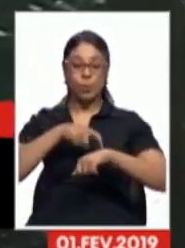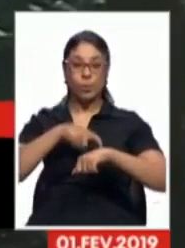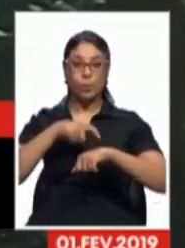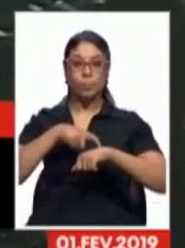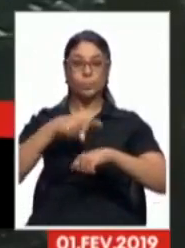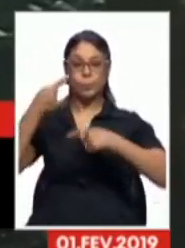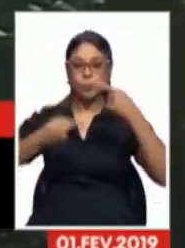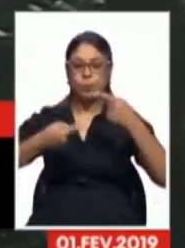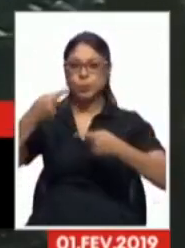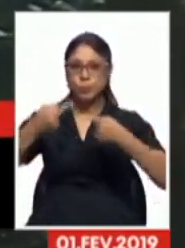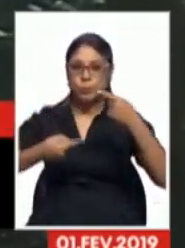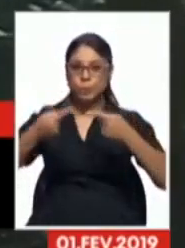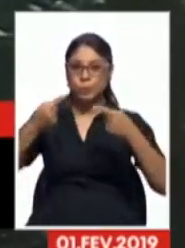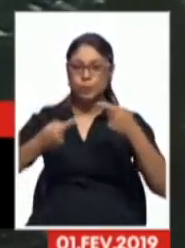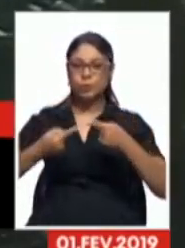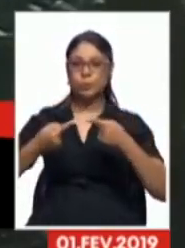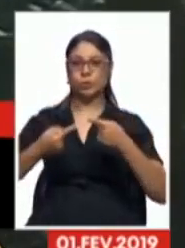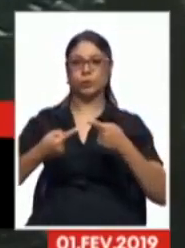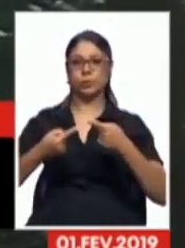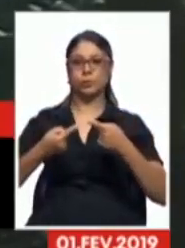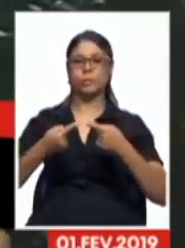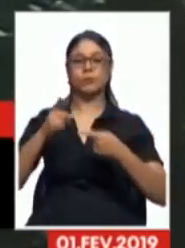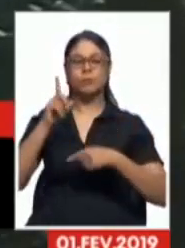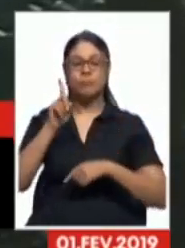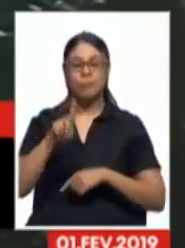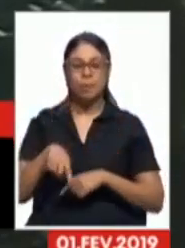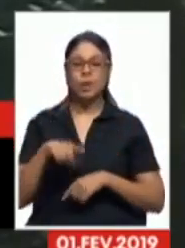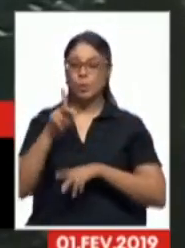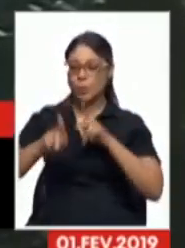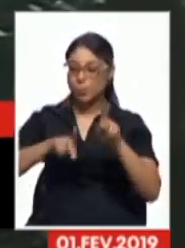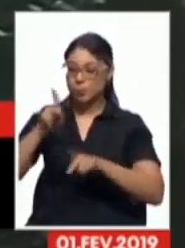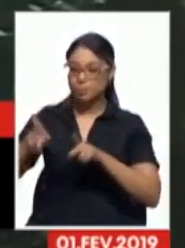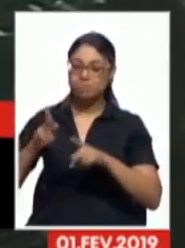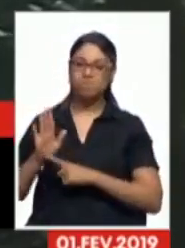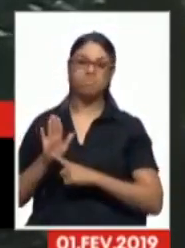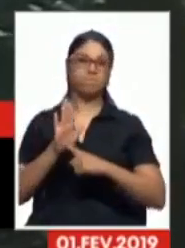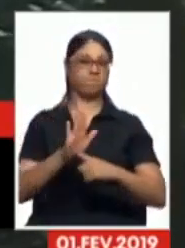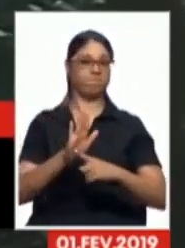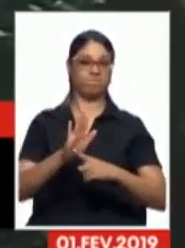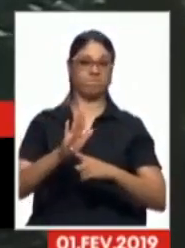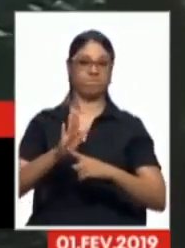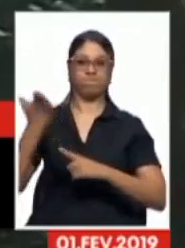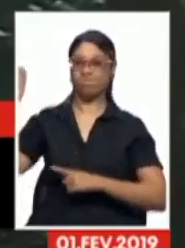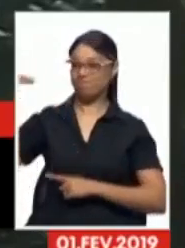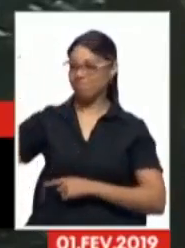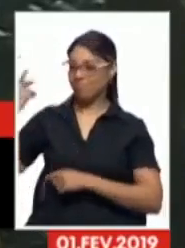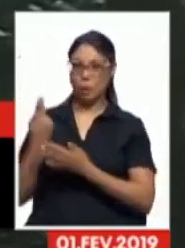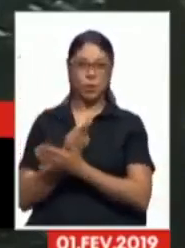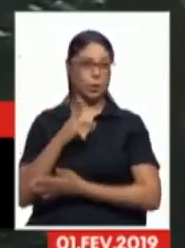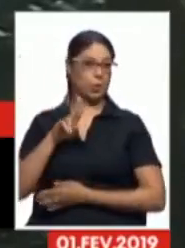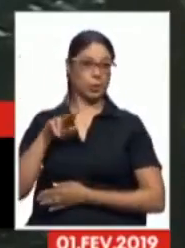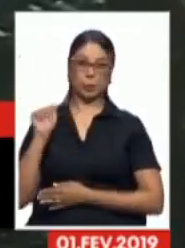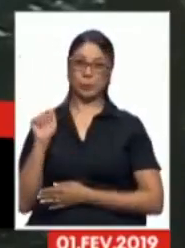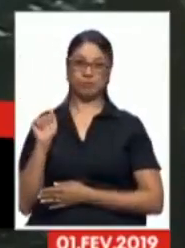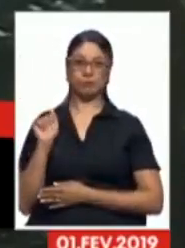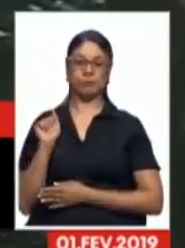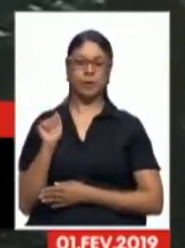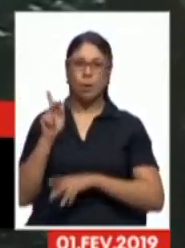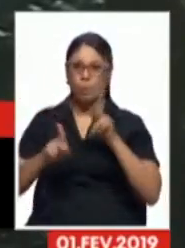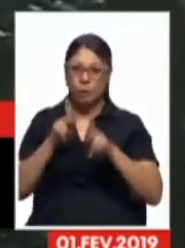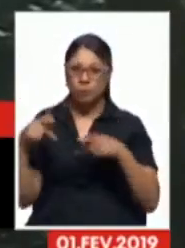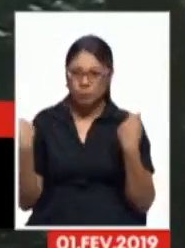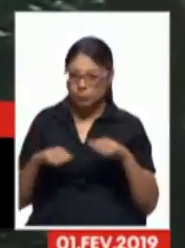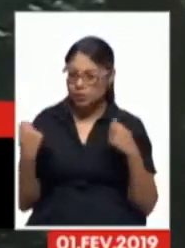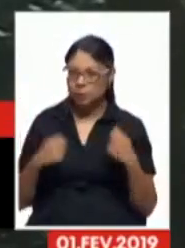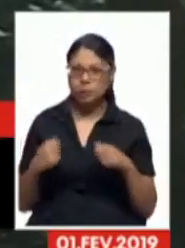de maior escrutínio público de todos os tempos. A população clama por